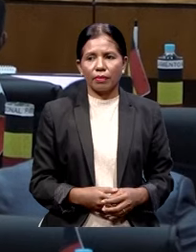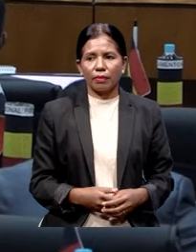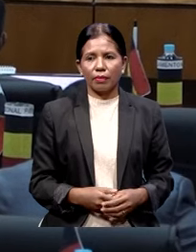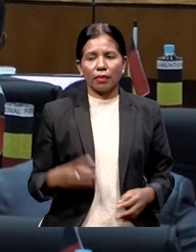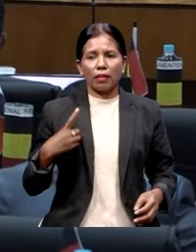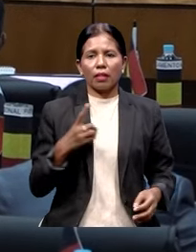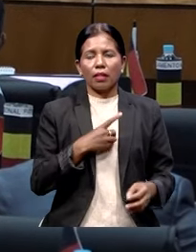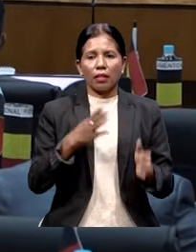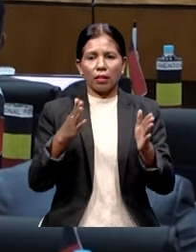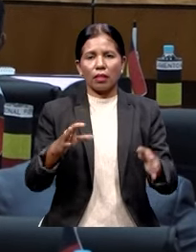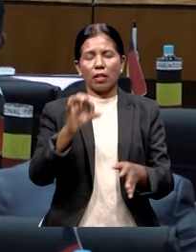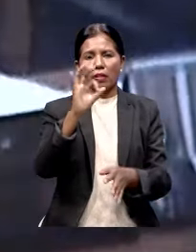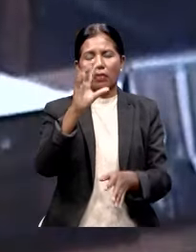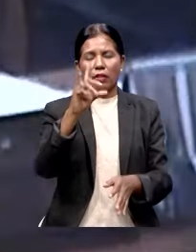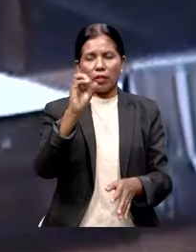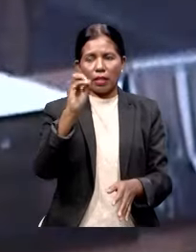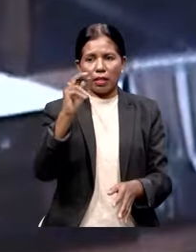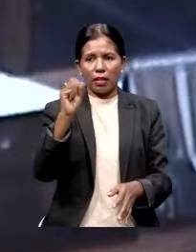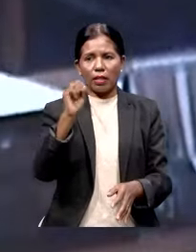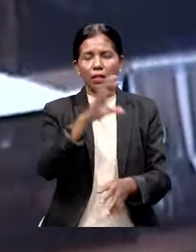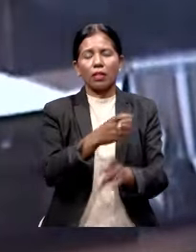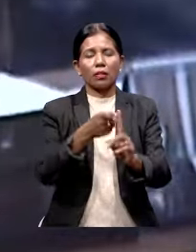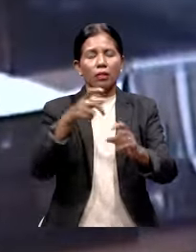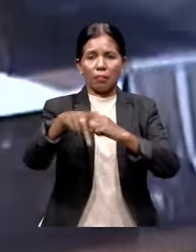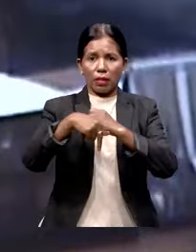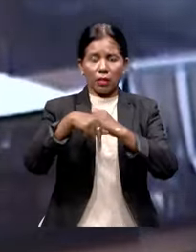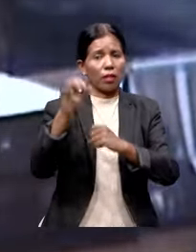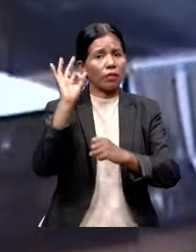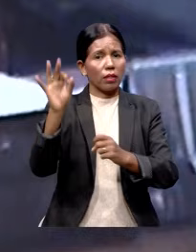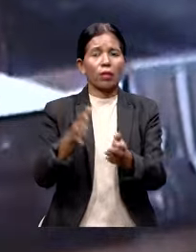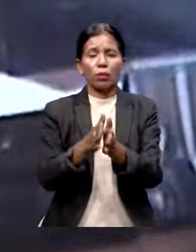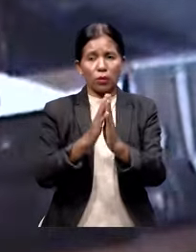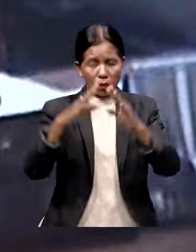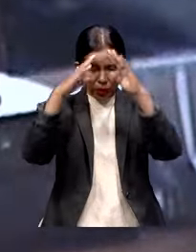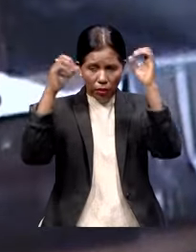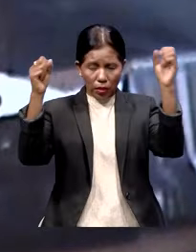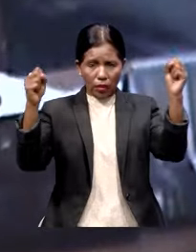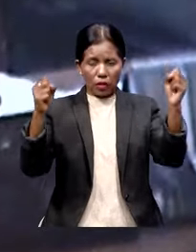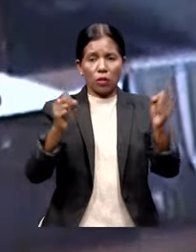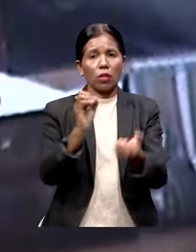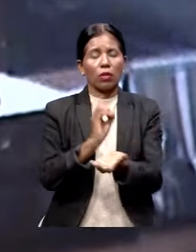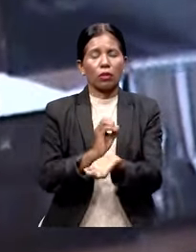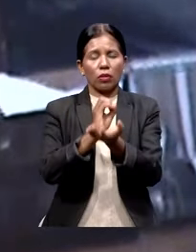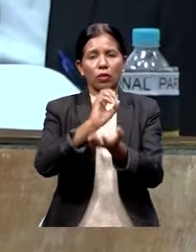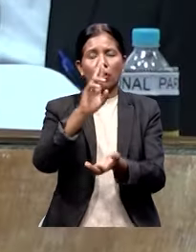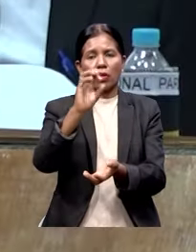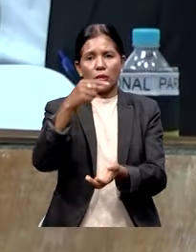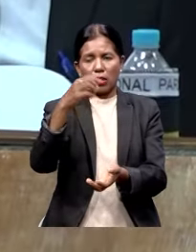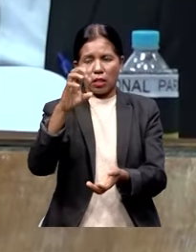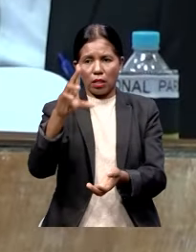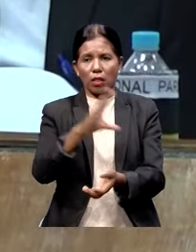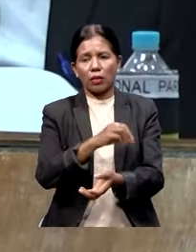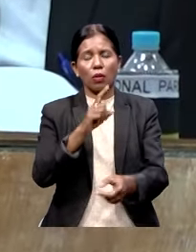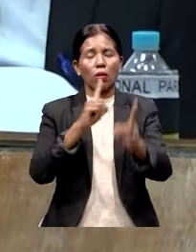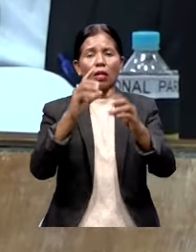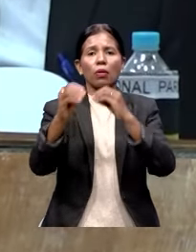Deputada Sansia Florencia Paixão Urbano, Rússia Bancada Fratelin, Rússia Presidente Eutrari Reoa, Rosero Tiago Lobato, a tu clarifica